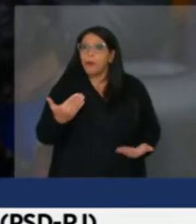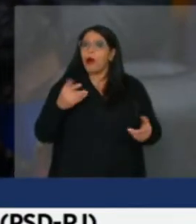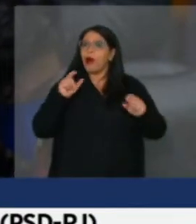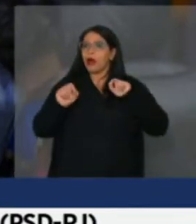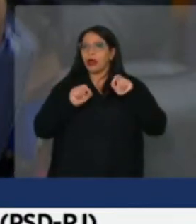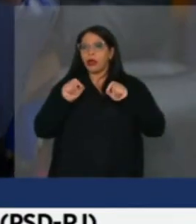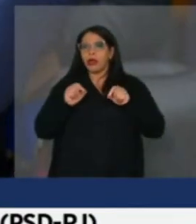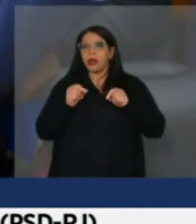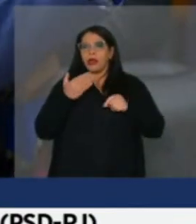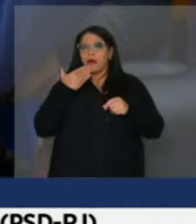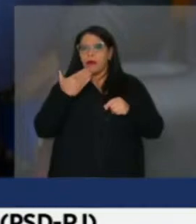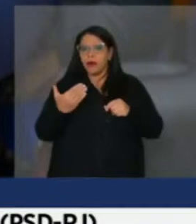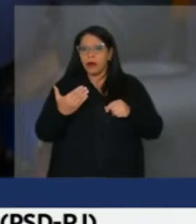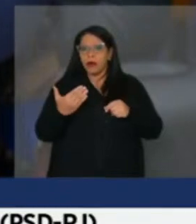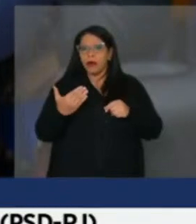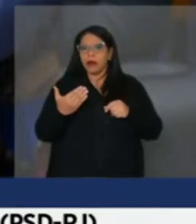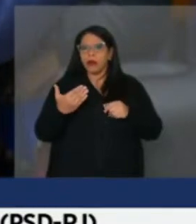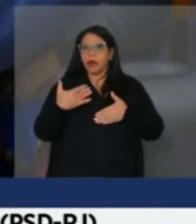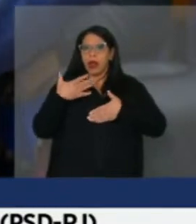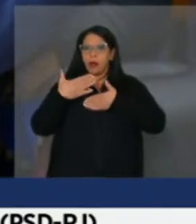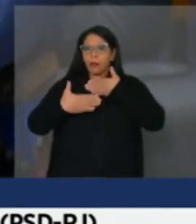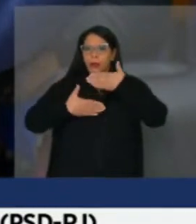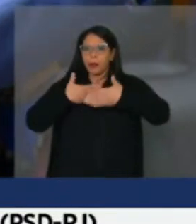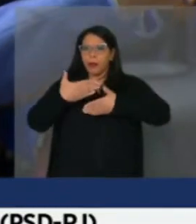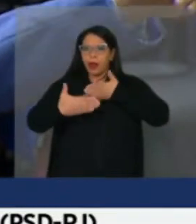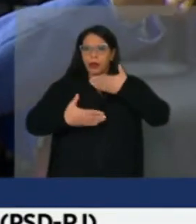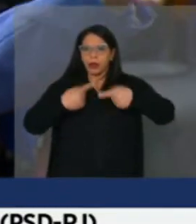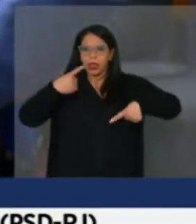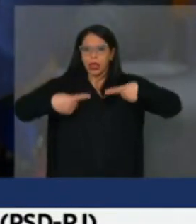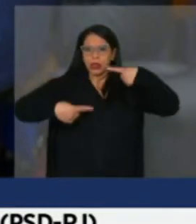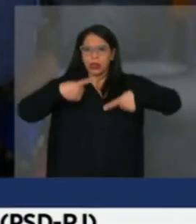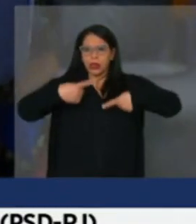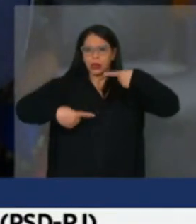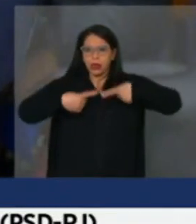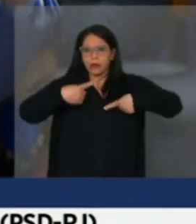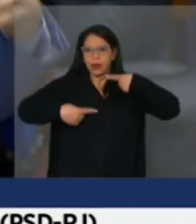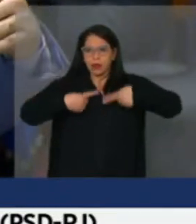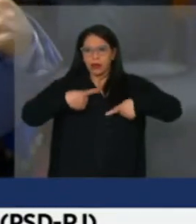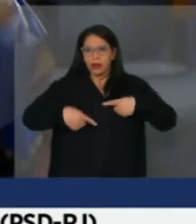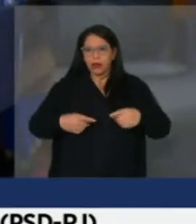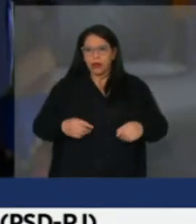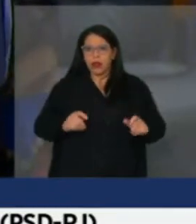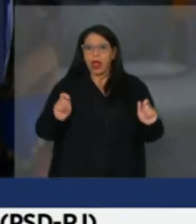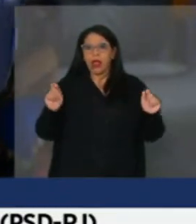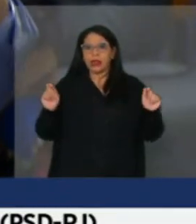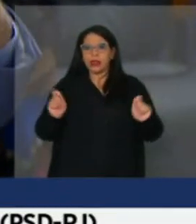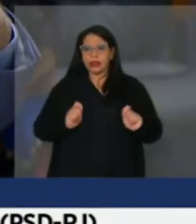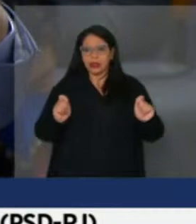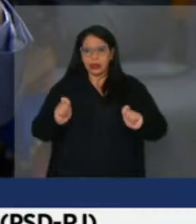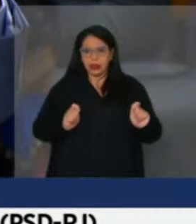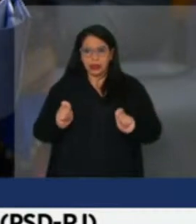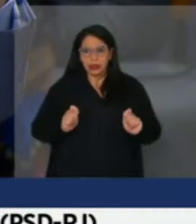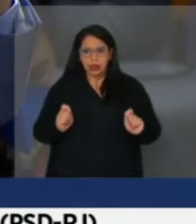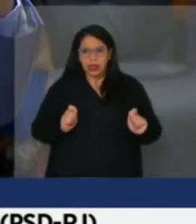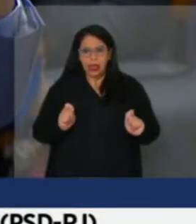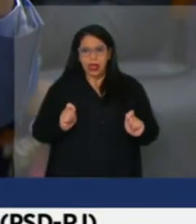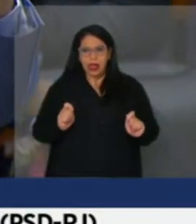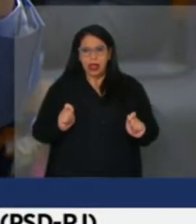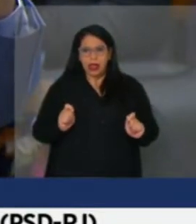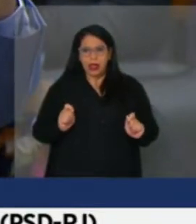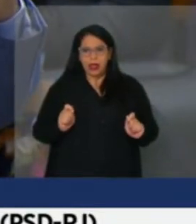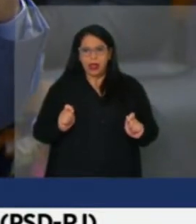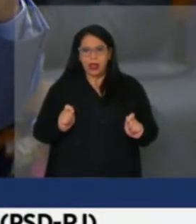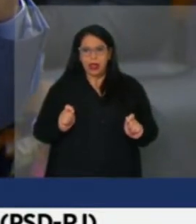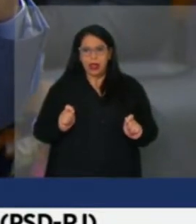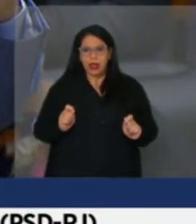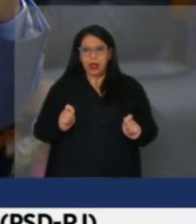Que durante o processo de debates nós possamos discutir.